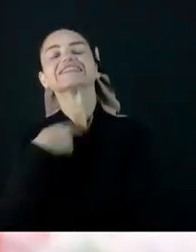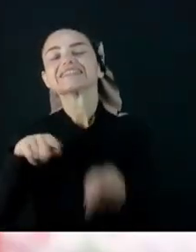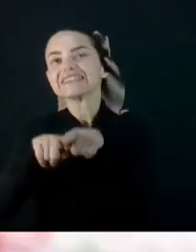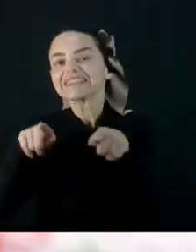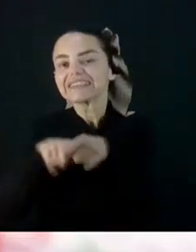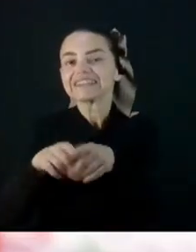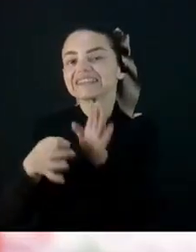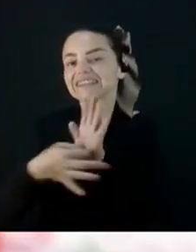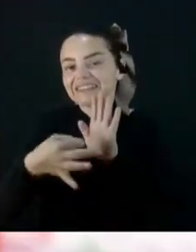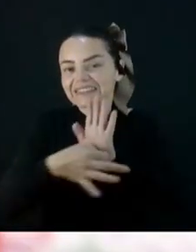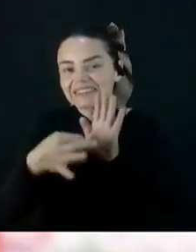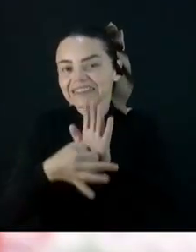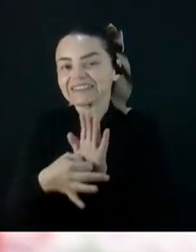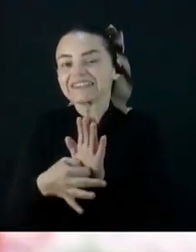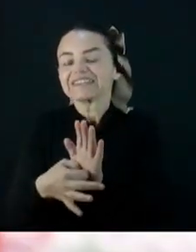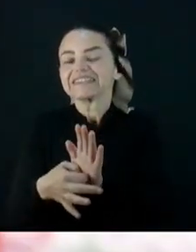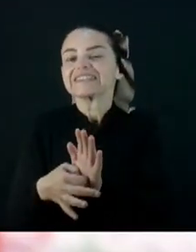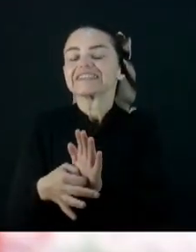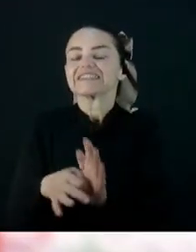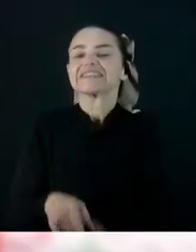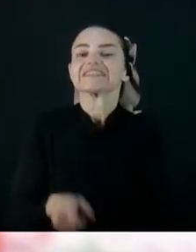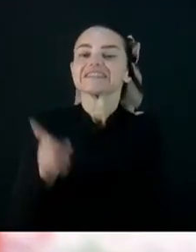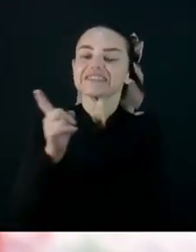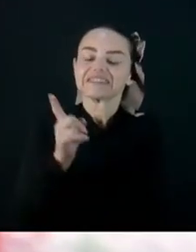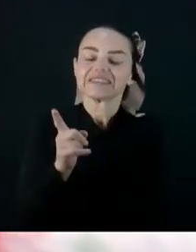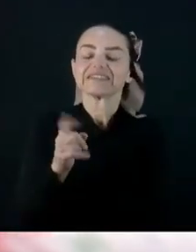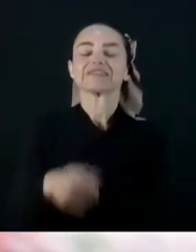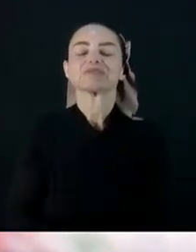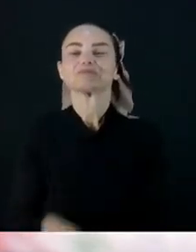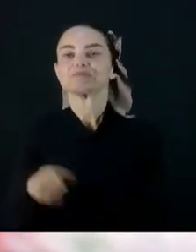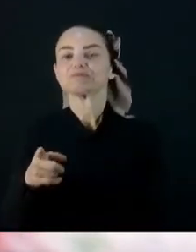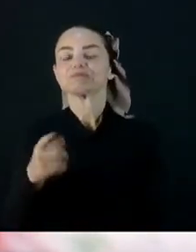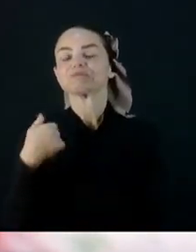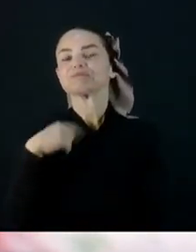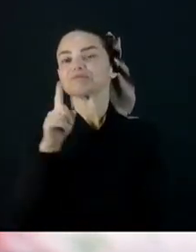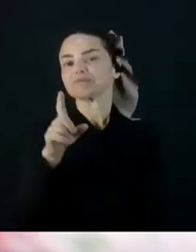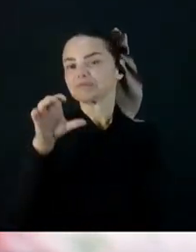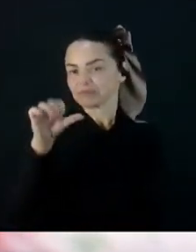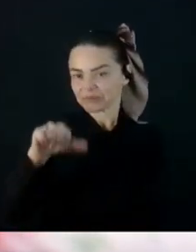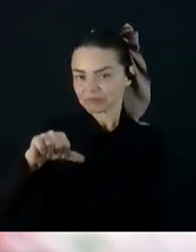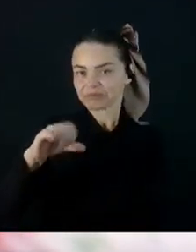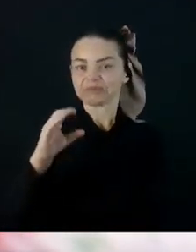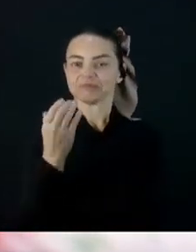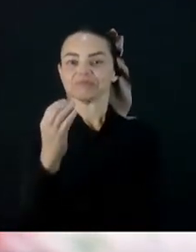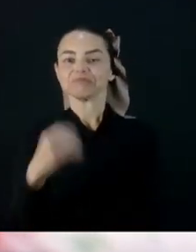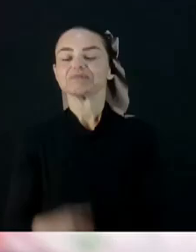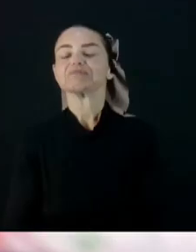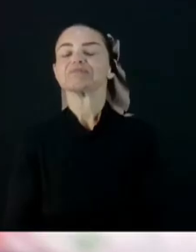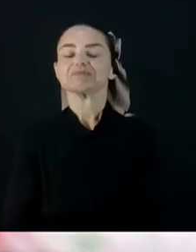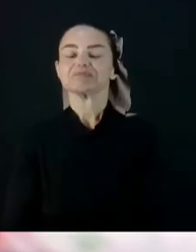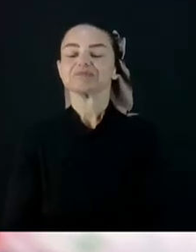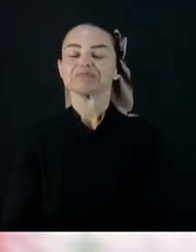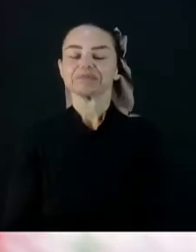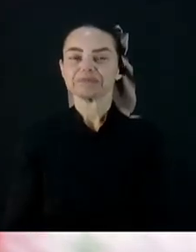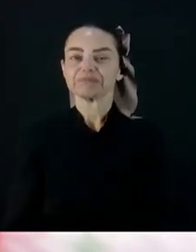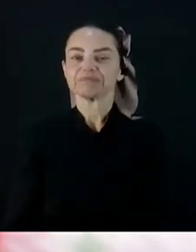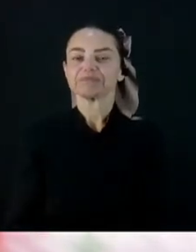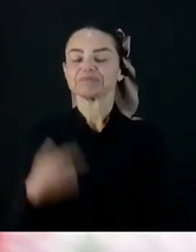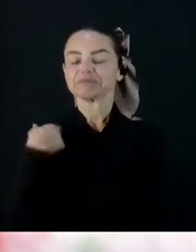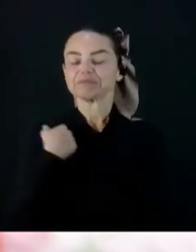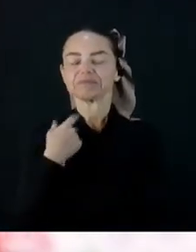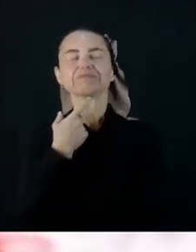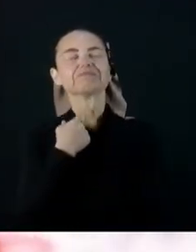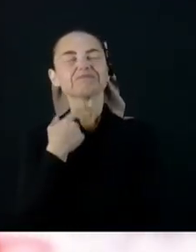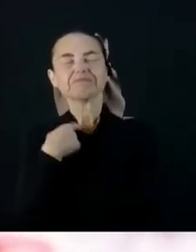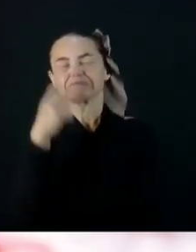é um diâmetro, né? Uma coisa redonda de 19 centímetros. Tá. Um diâmetro de 19 centímetros. Então, se a pessoa tem lá,